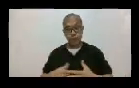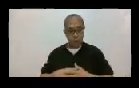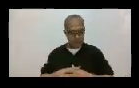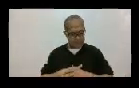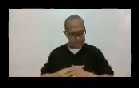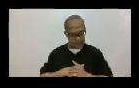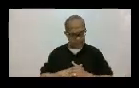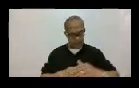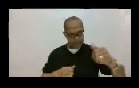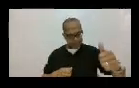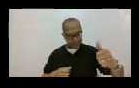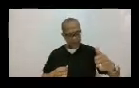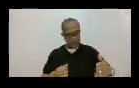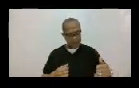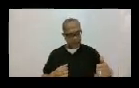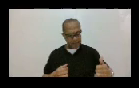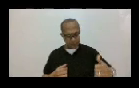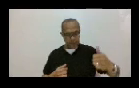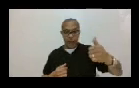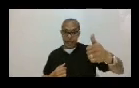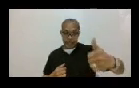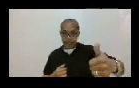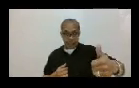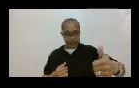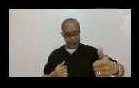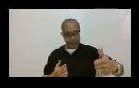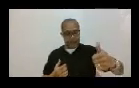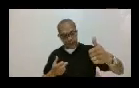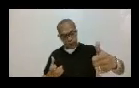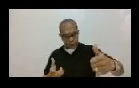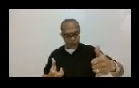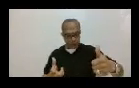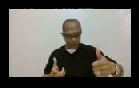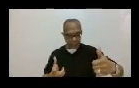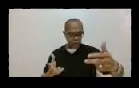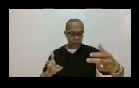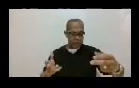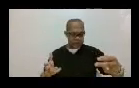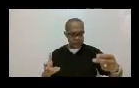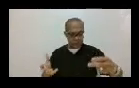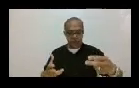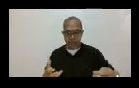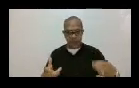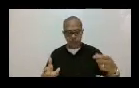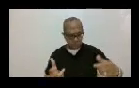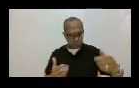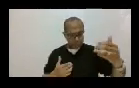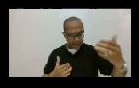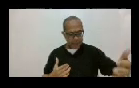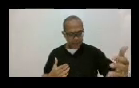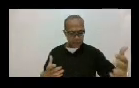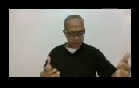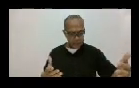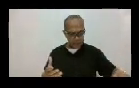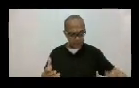mas eu vou pontuar para os senhores quais são bem nós temos as américas e aí o senhor vai encontrar só descrito as